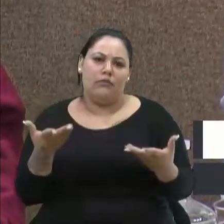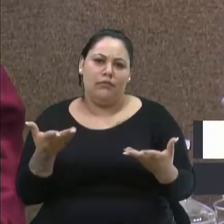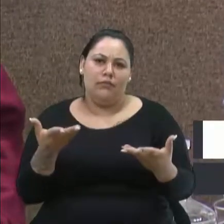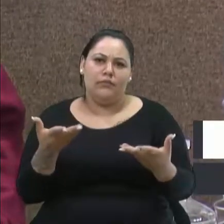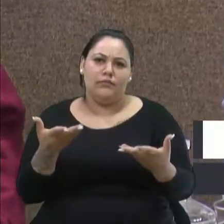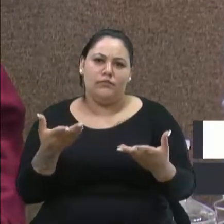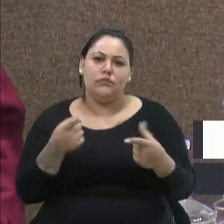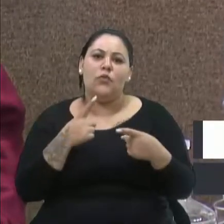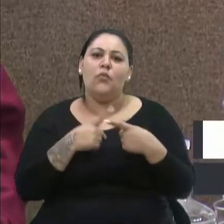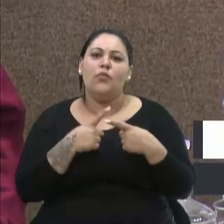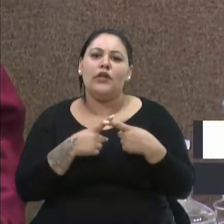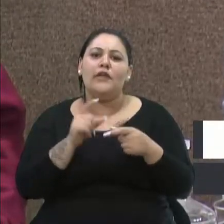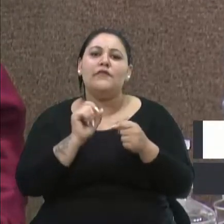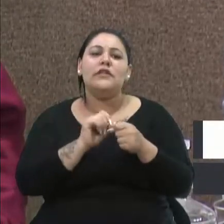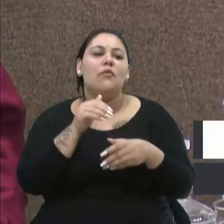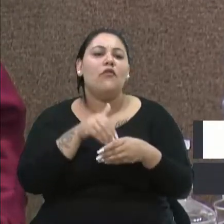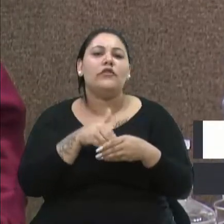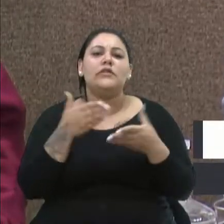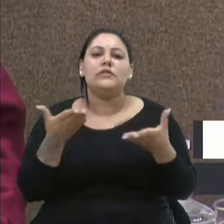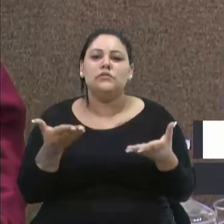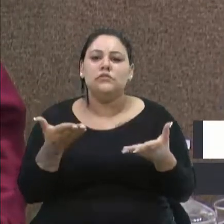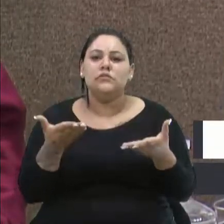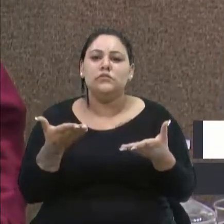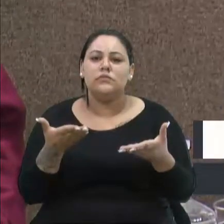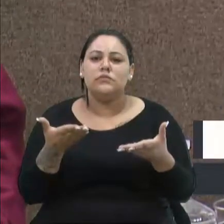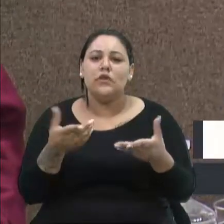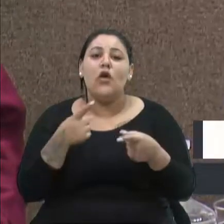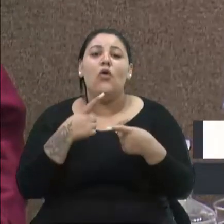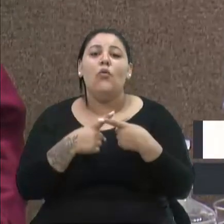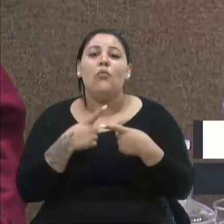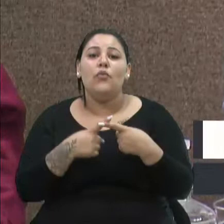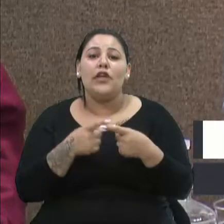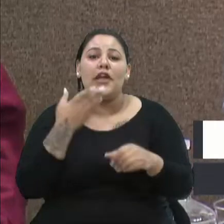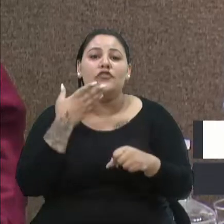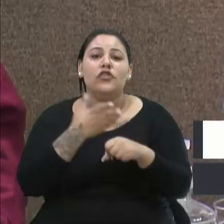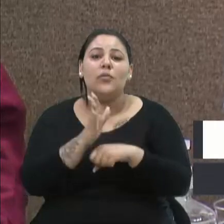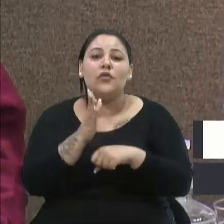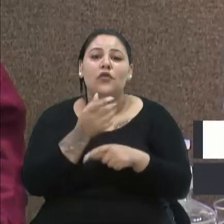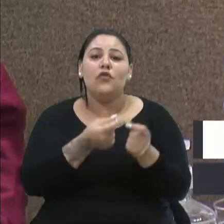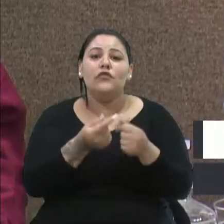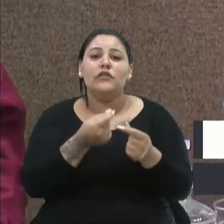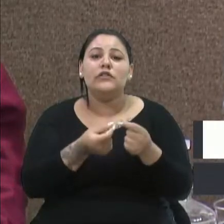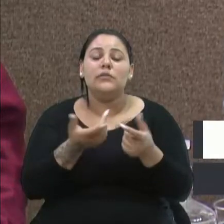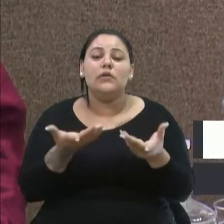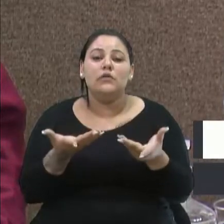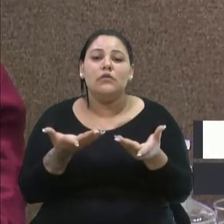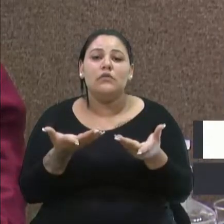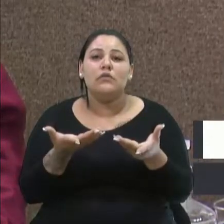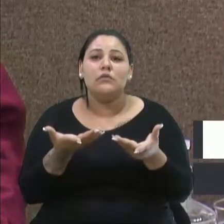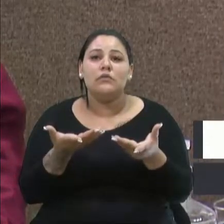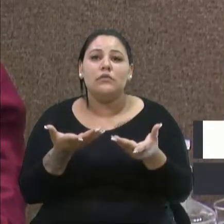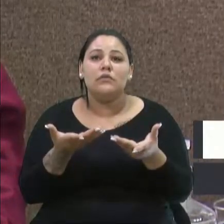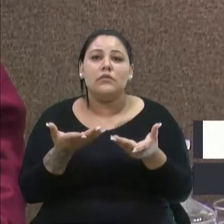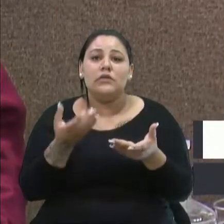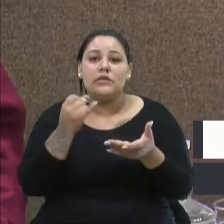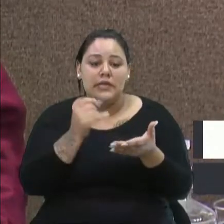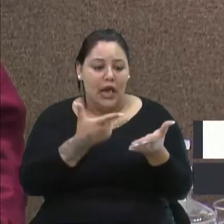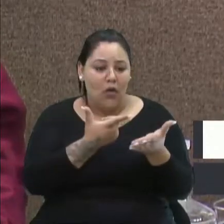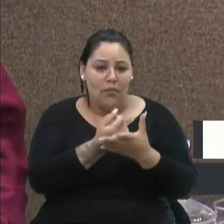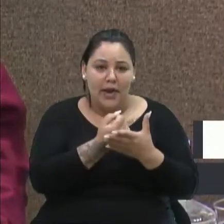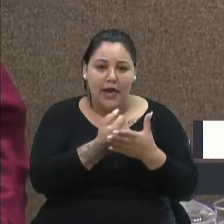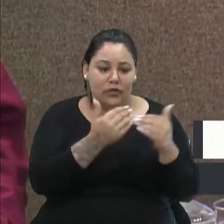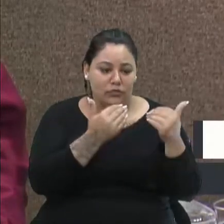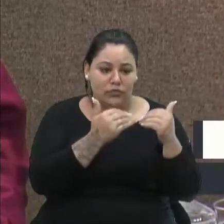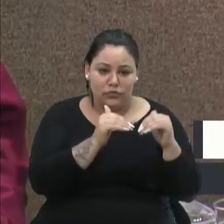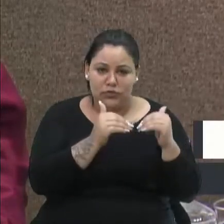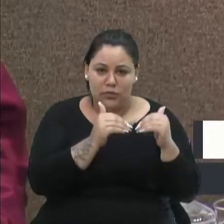que motivo nós fizemos aquela votação? Uma parte só. Por que motivo a gente aprovou esse financiamento? Se foi comprado para o interior, tem que